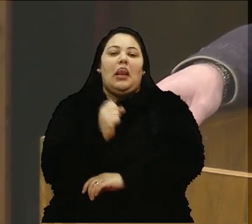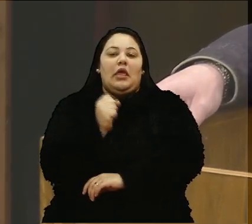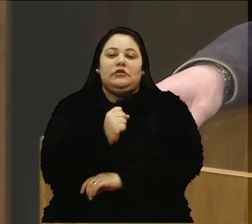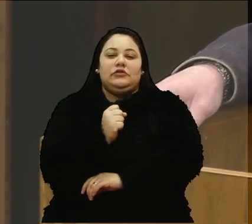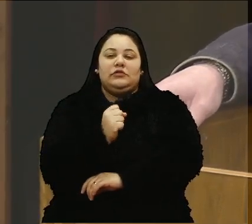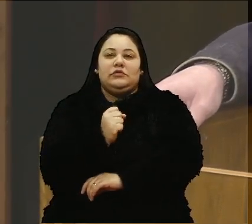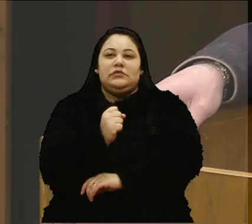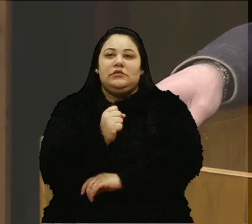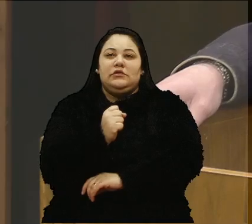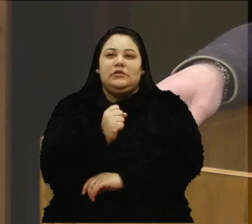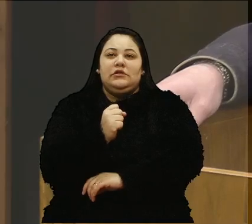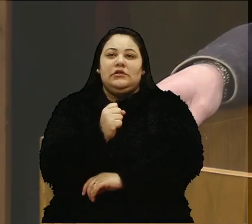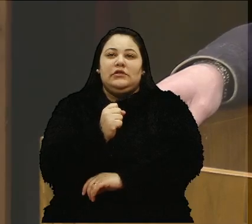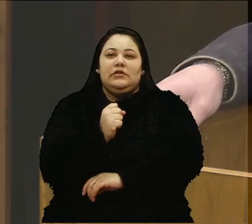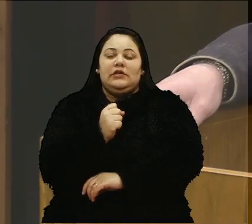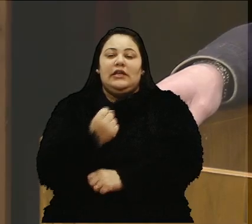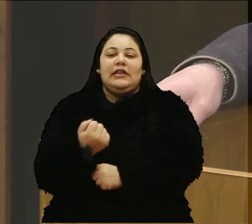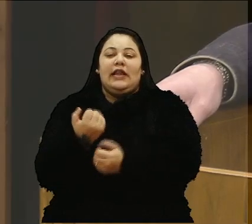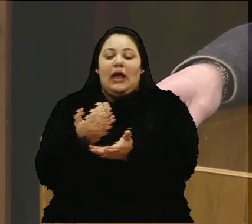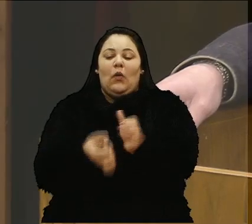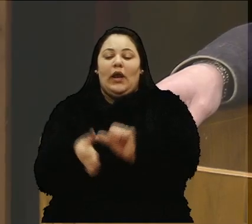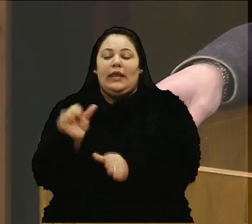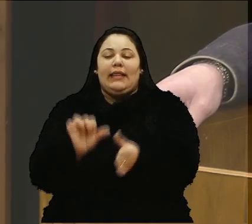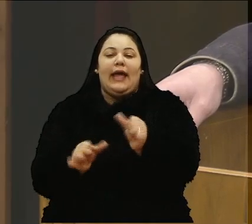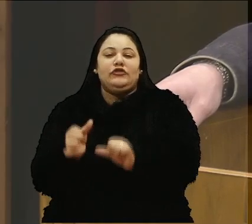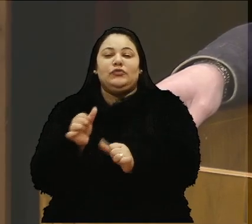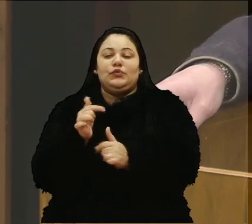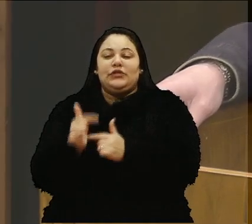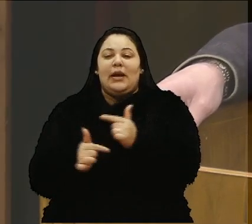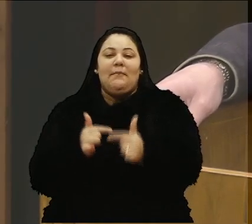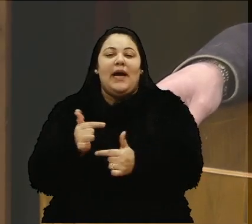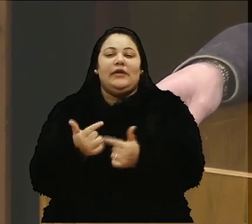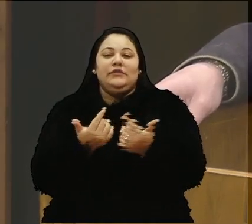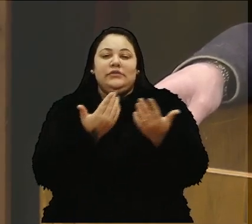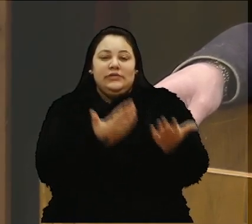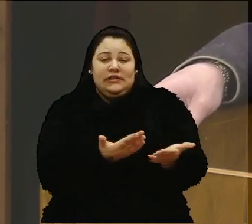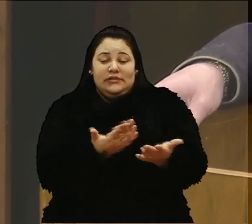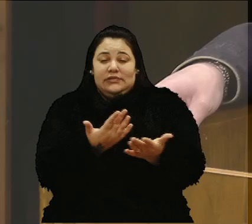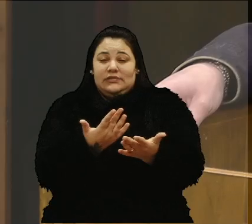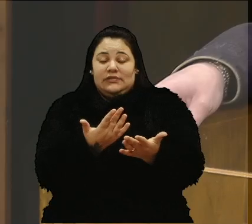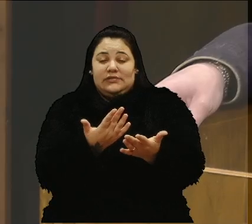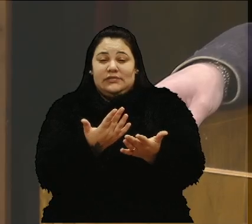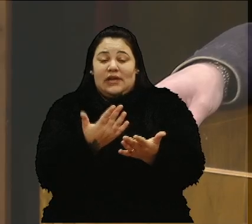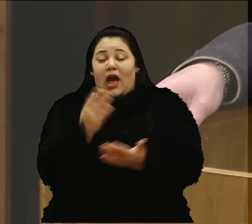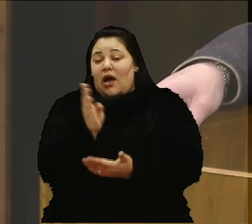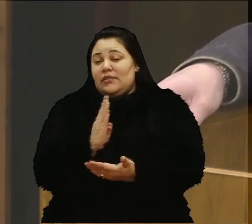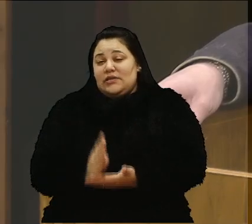credibilizar a sua candidatura à República Federativa do Brasil.